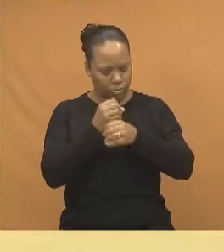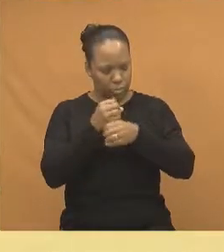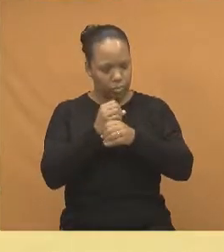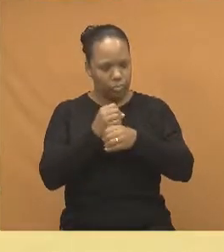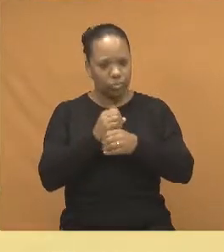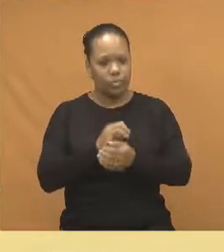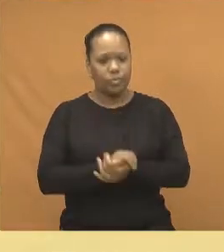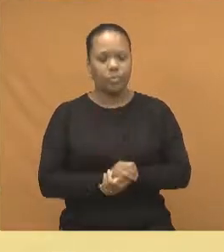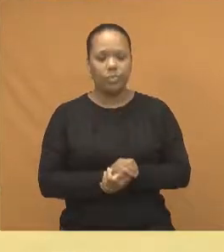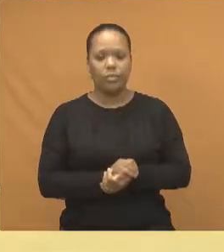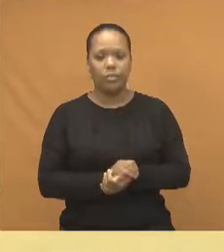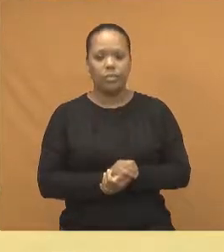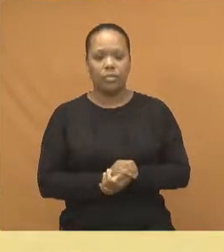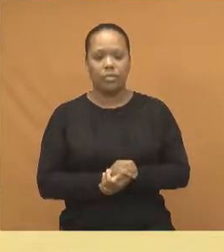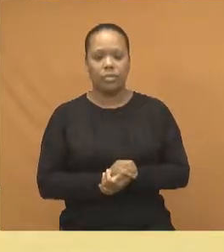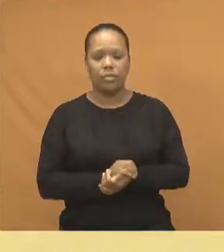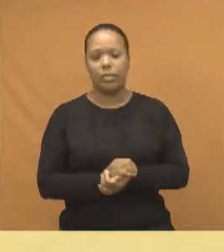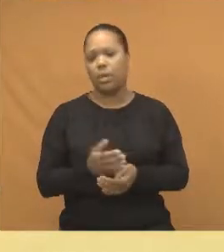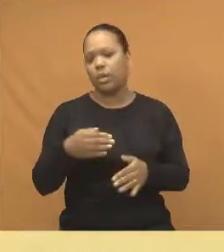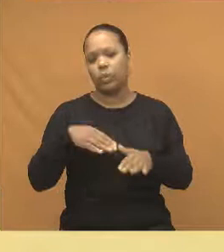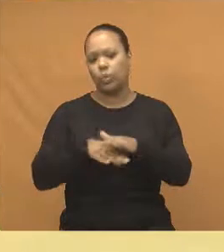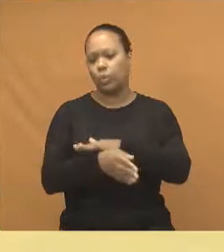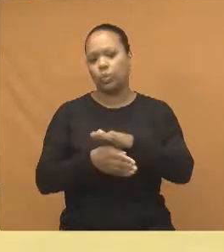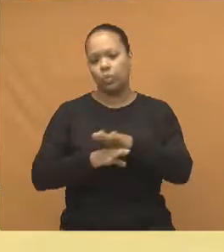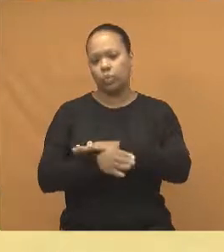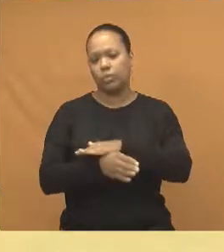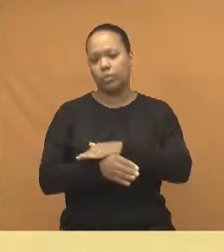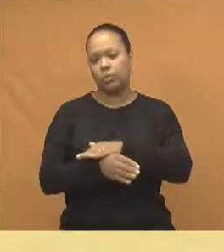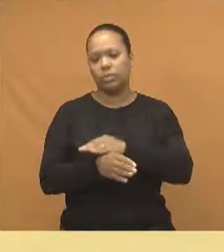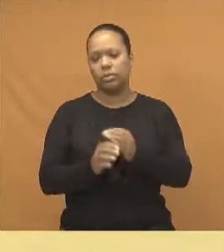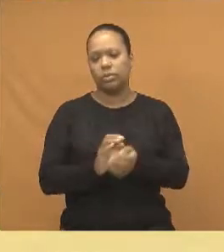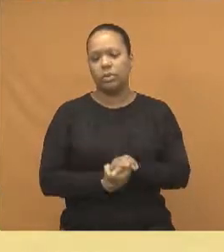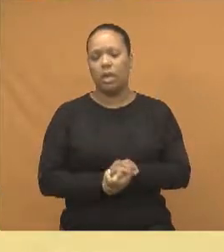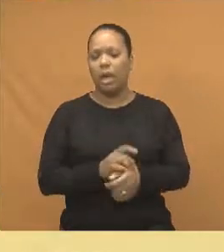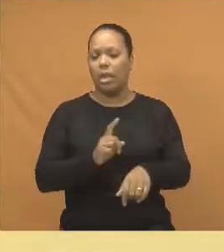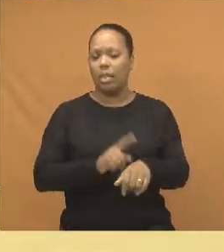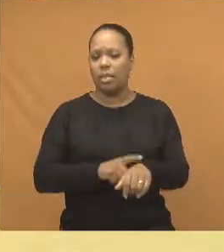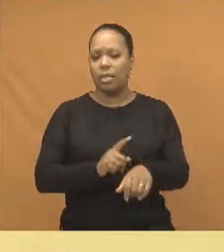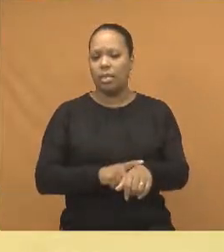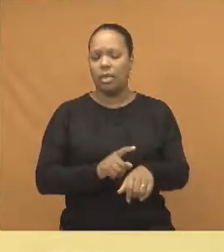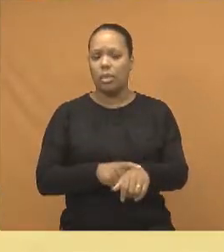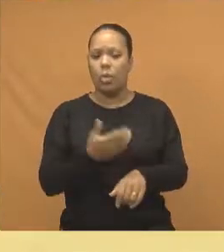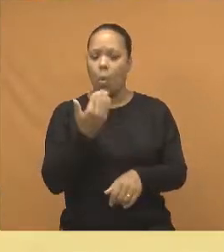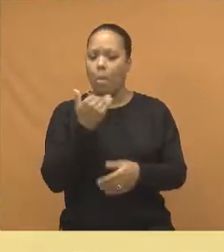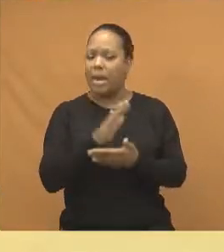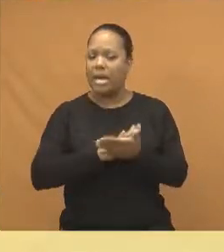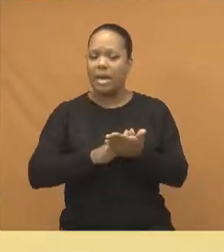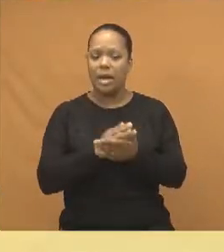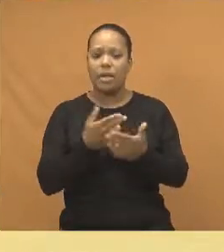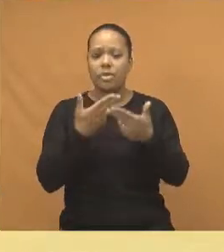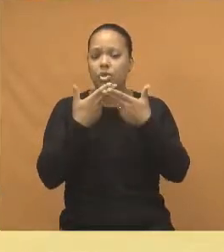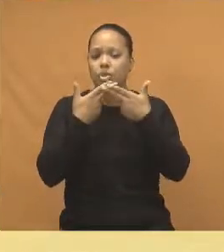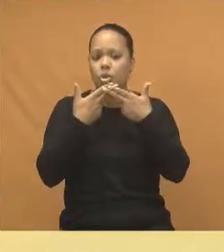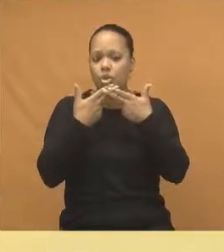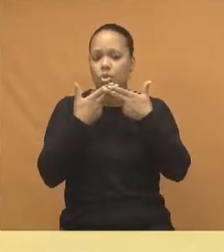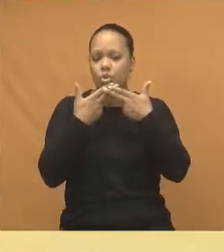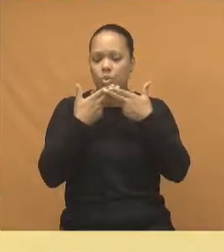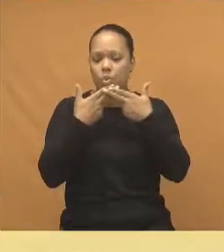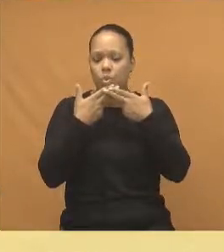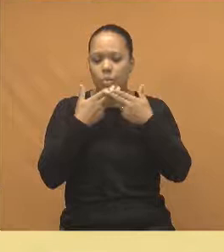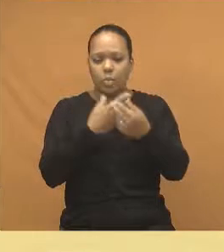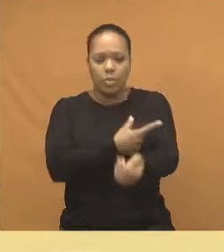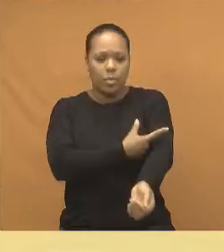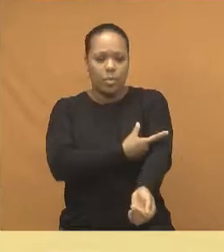laboratoriais possuem, tradicionalmente, períodos definidos de jejum para a coleta